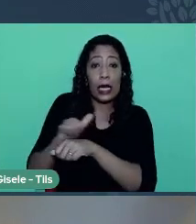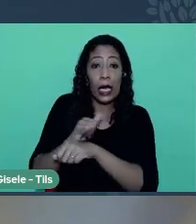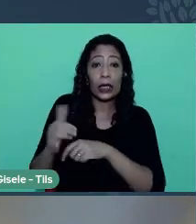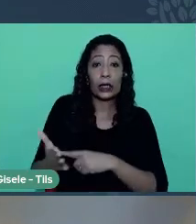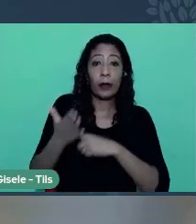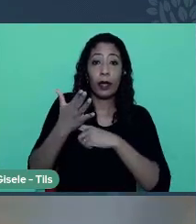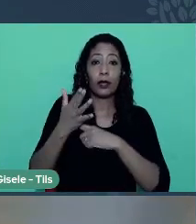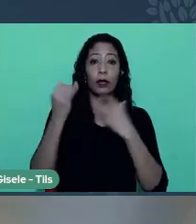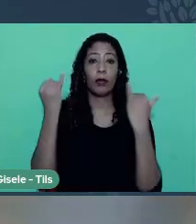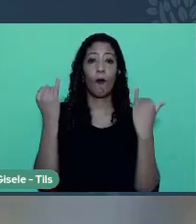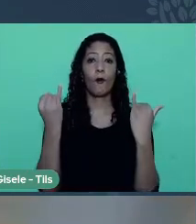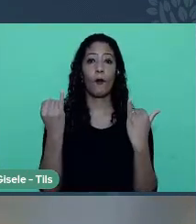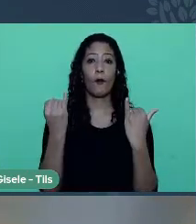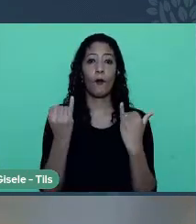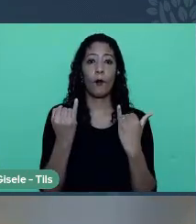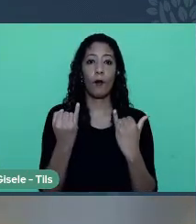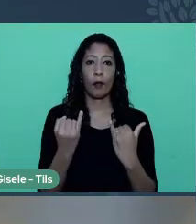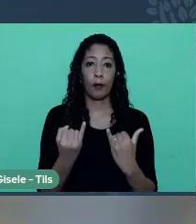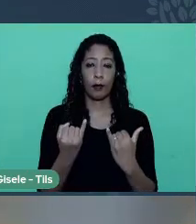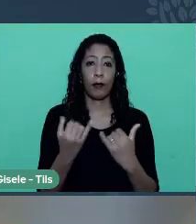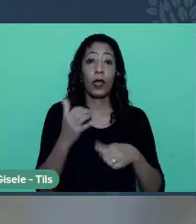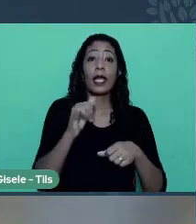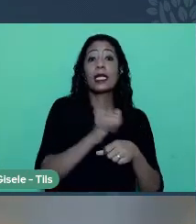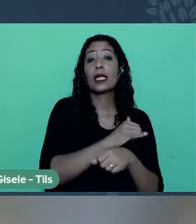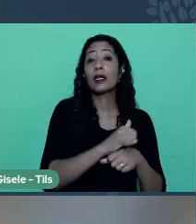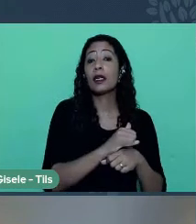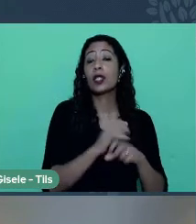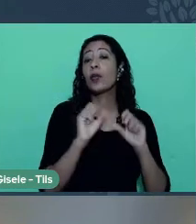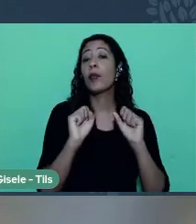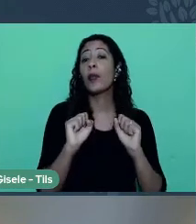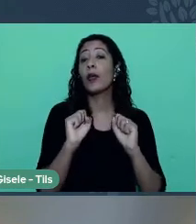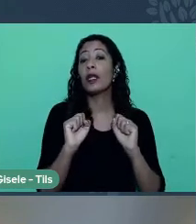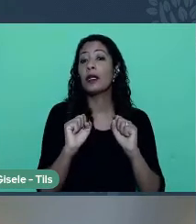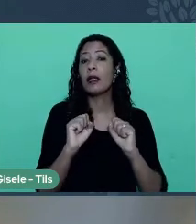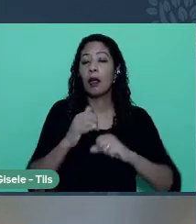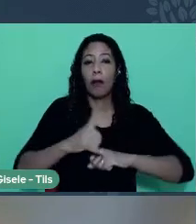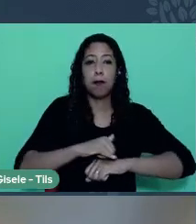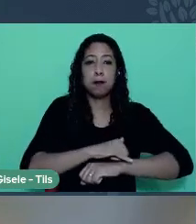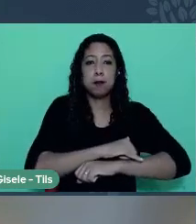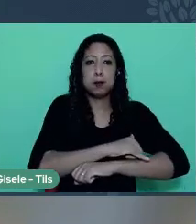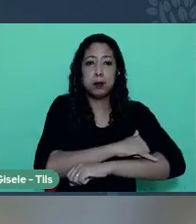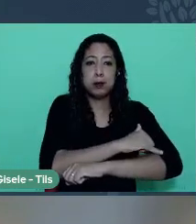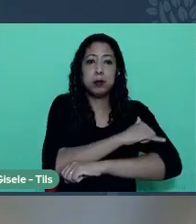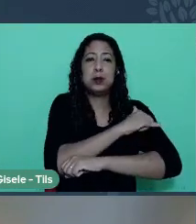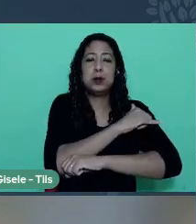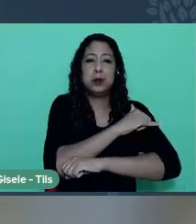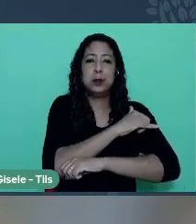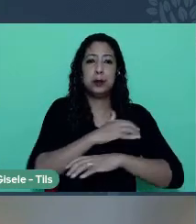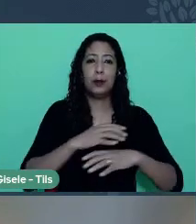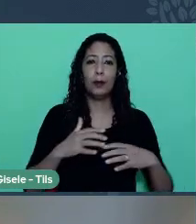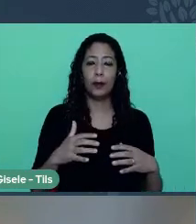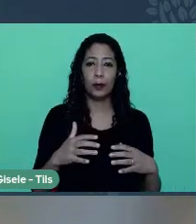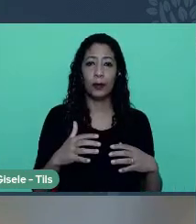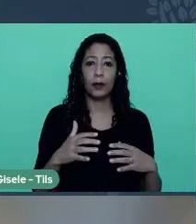né? Uma das estratégias que a pessoa que está com muita gordura é a